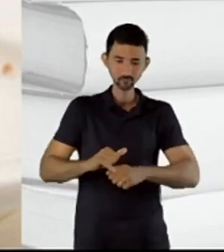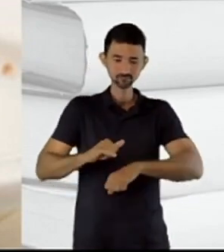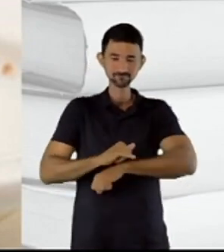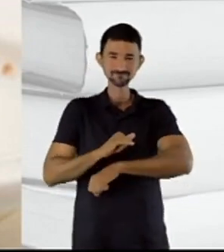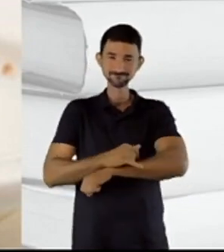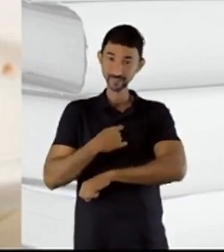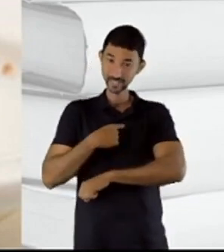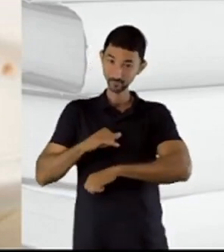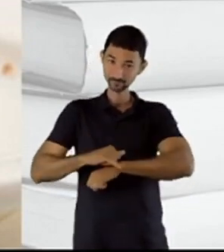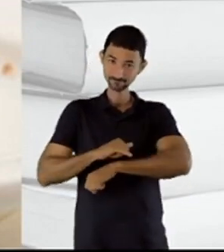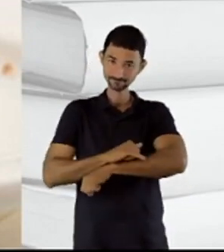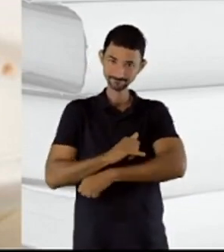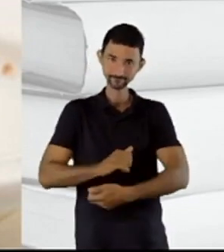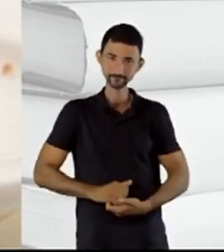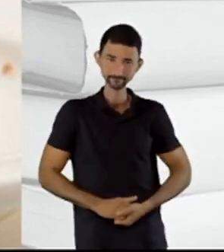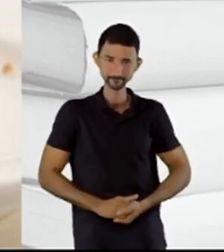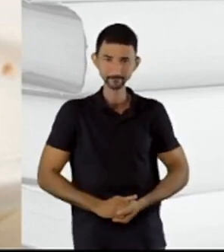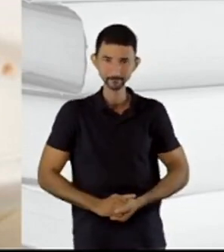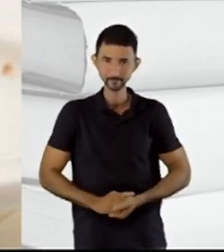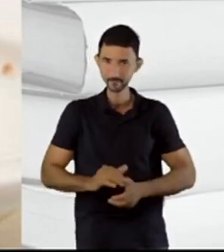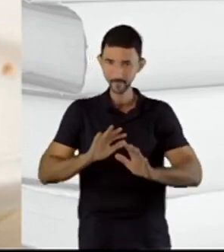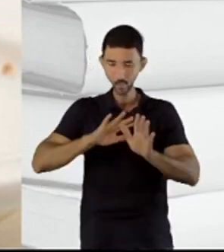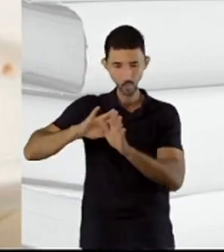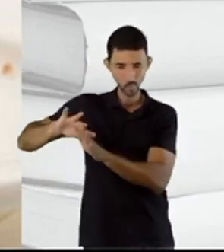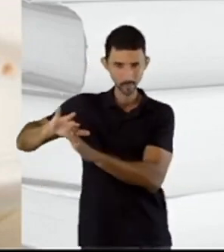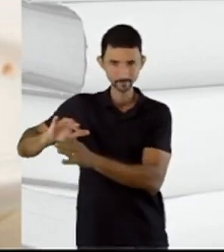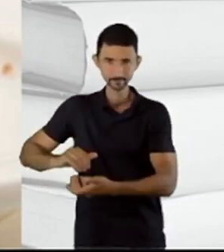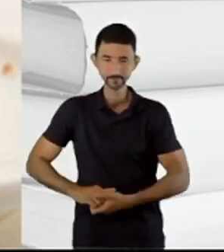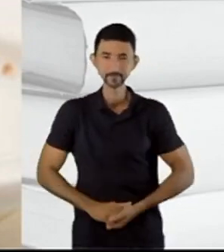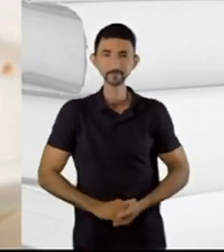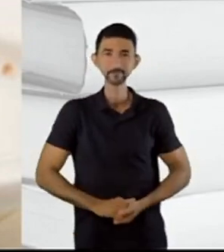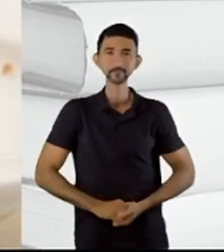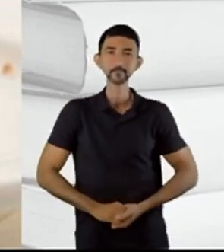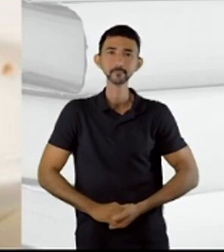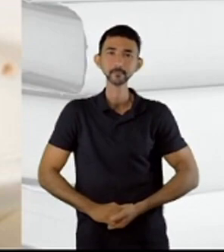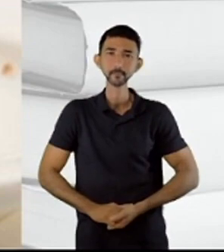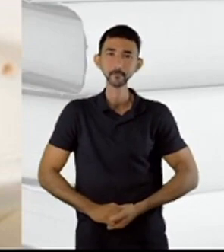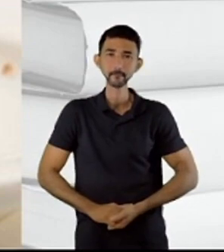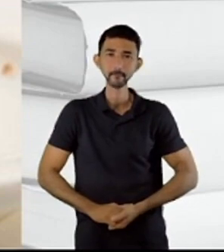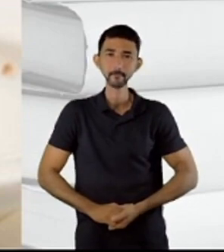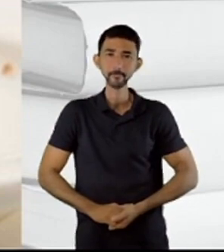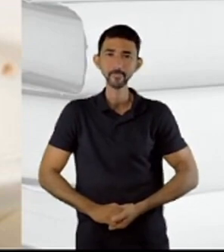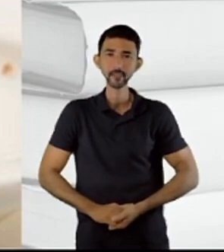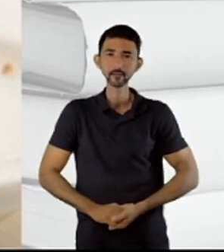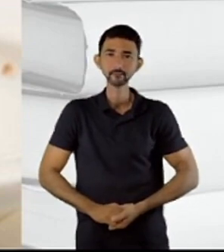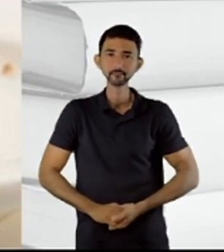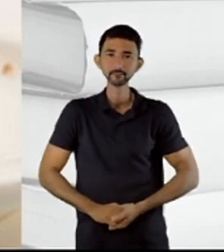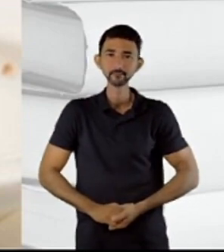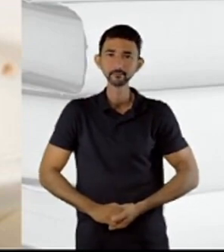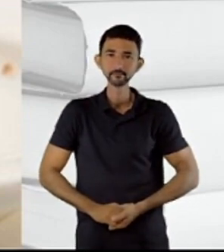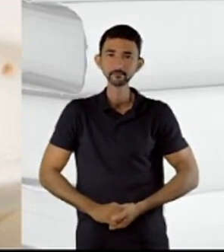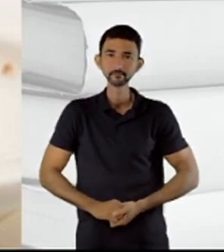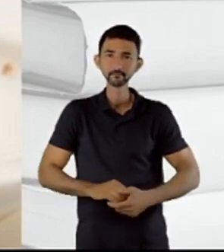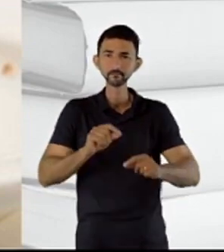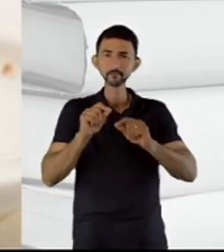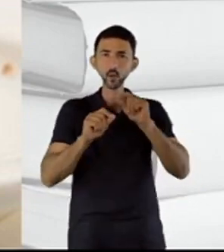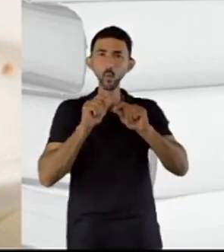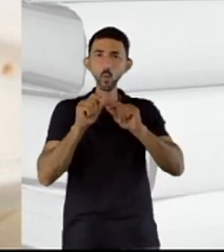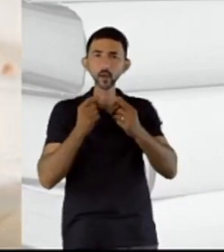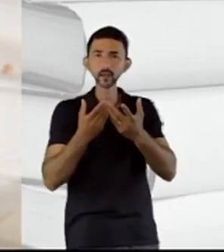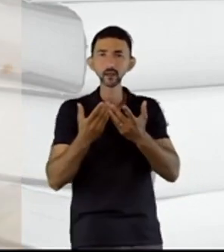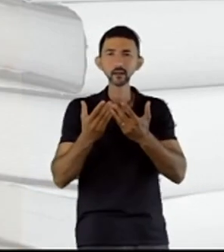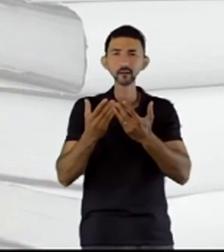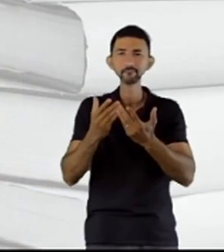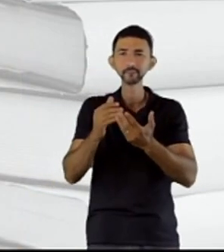nesse caso. Mas não vamos entrar nesse detalhe. A questão é, o que nós temos, o que